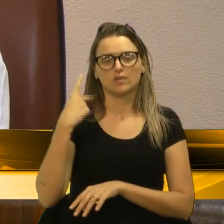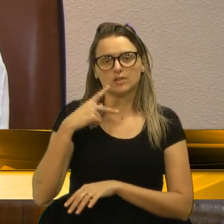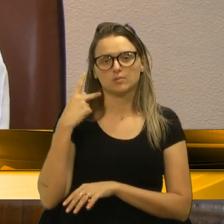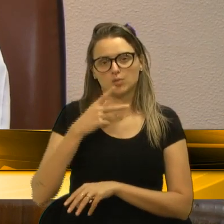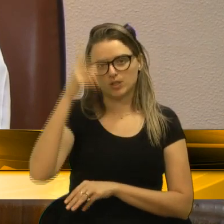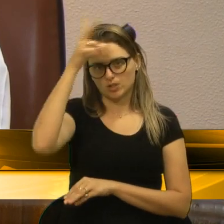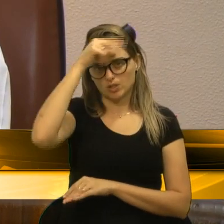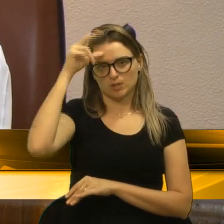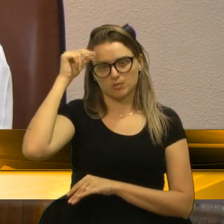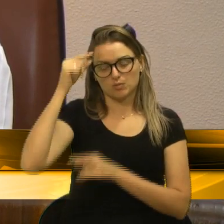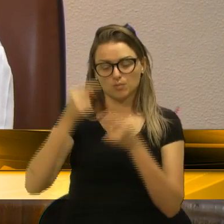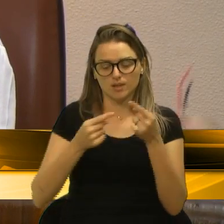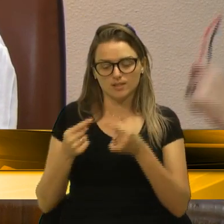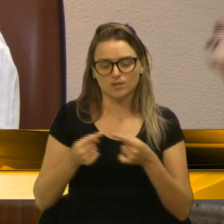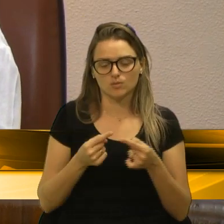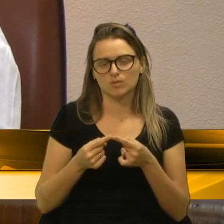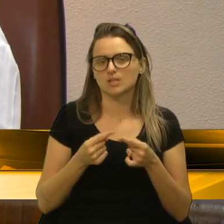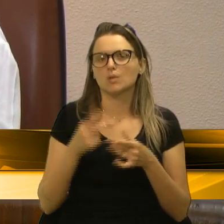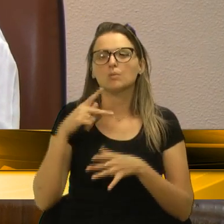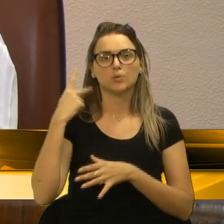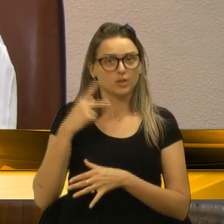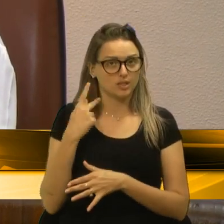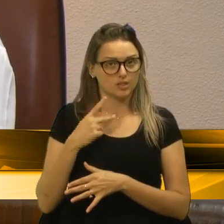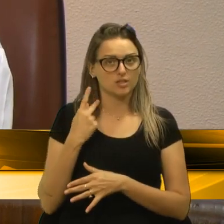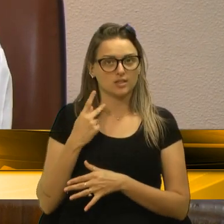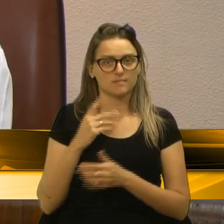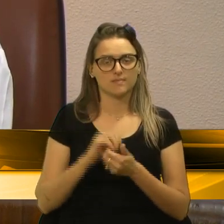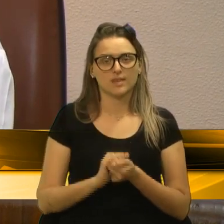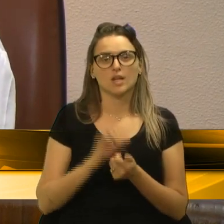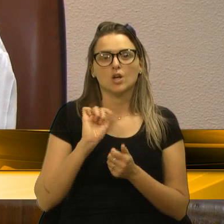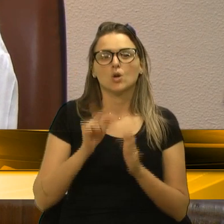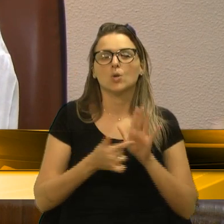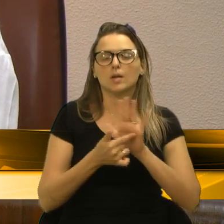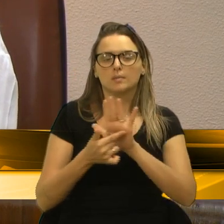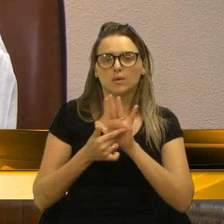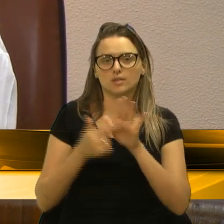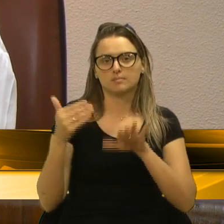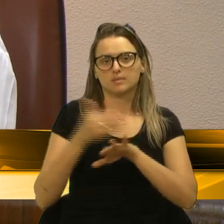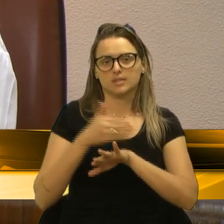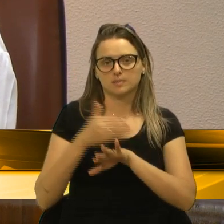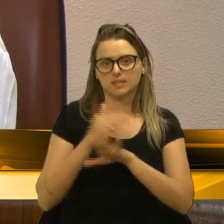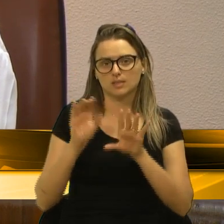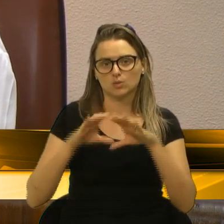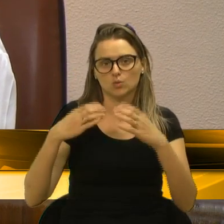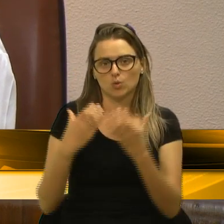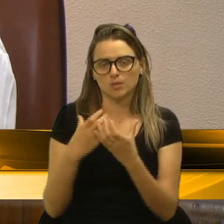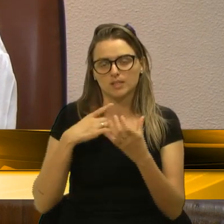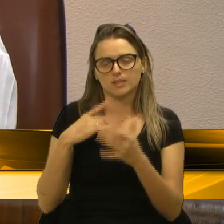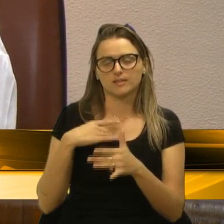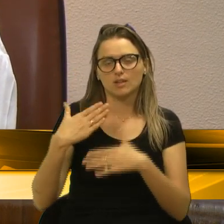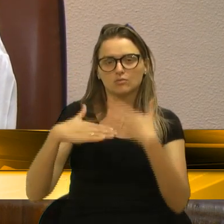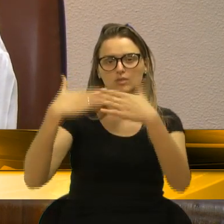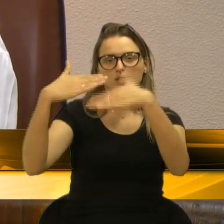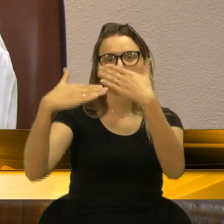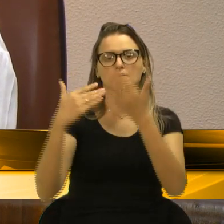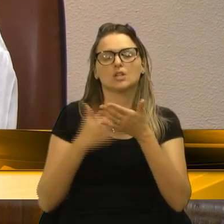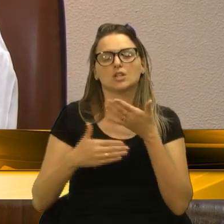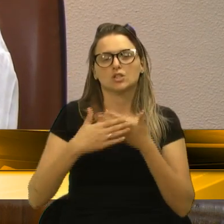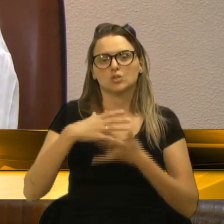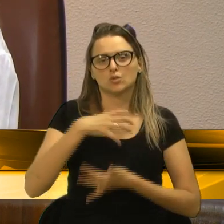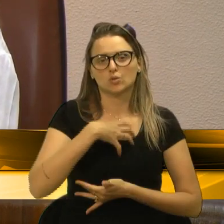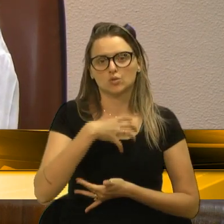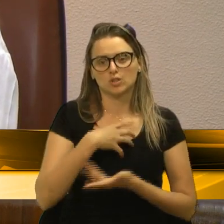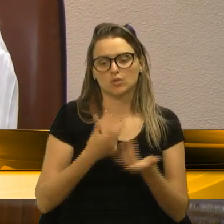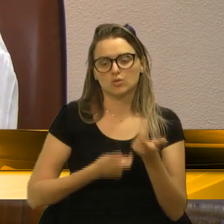base em um debate político. Com efeito, a participação da comunidade representa um avanço nas formas de